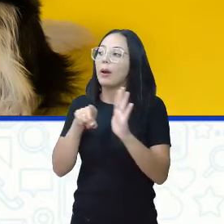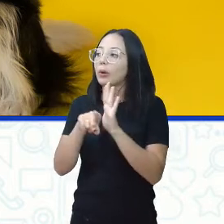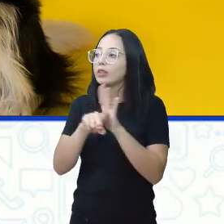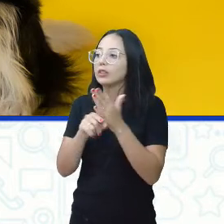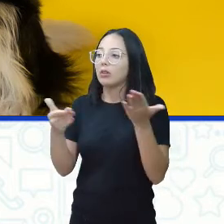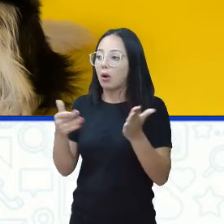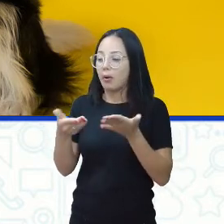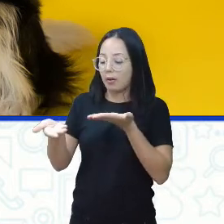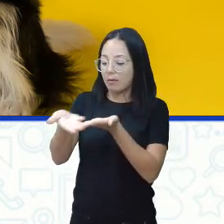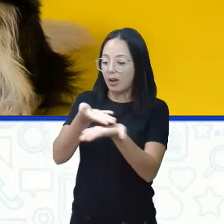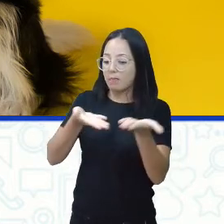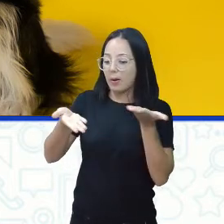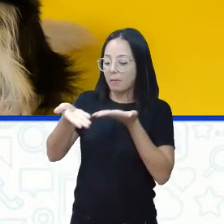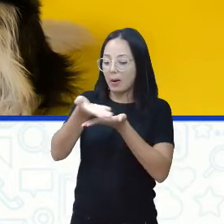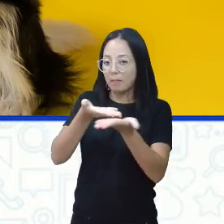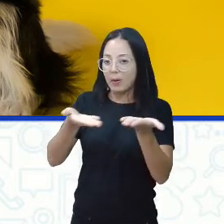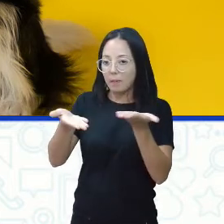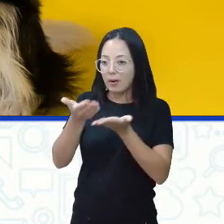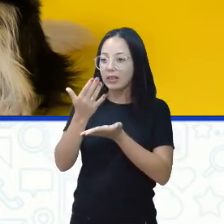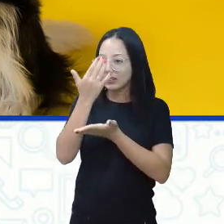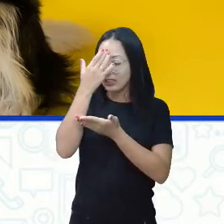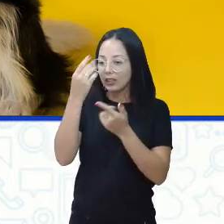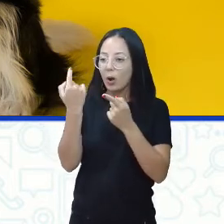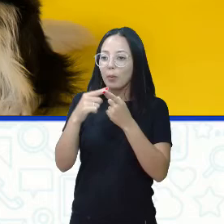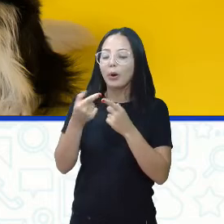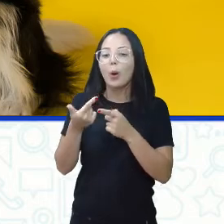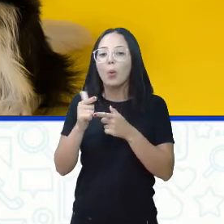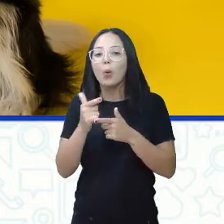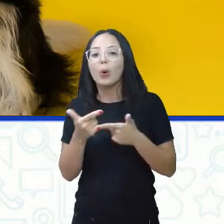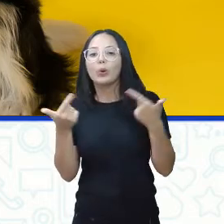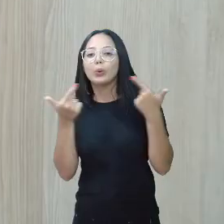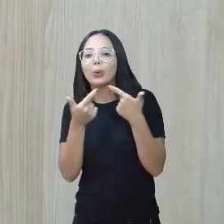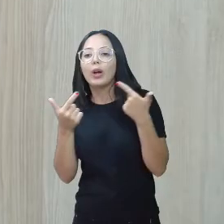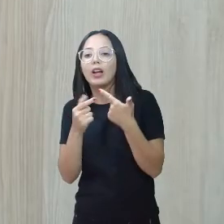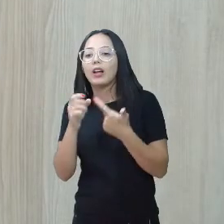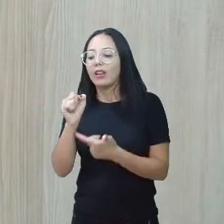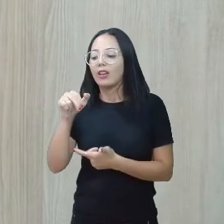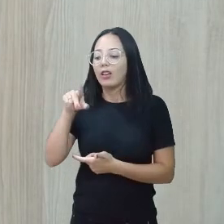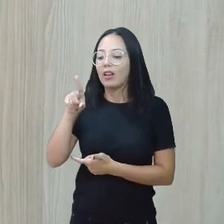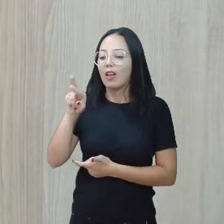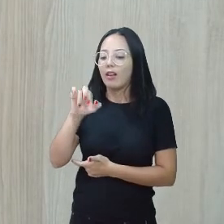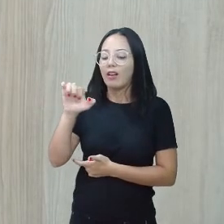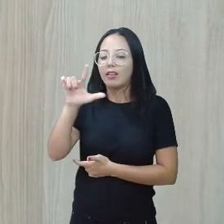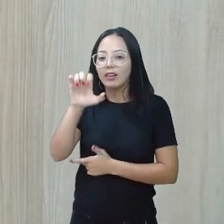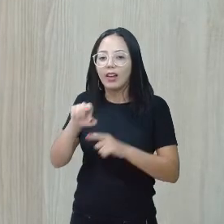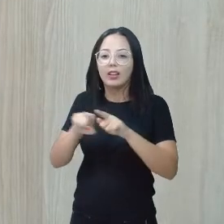estão aqui interagindo. Os outros rindo, a Andriele também está aqui no